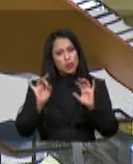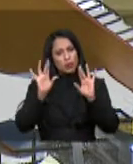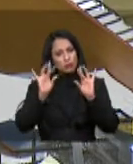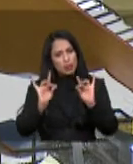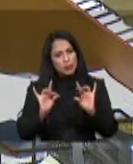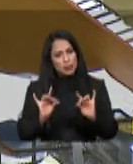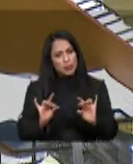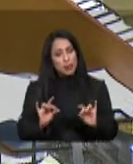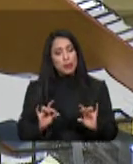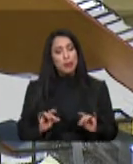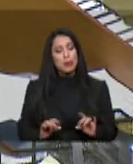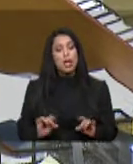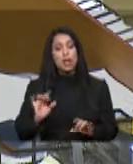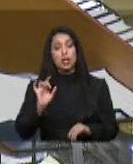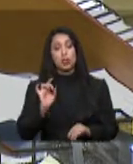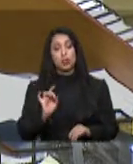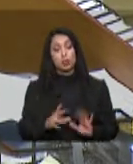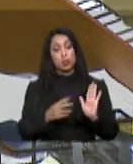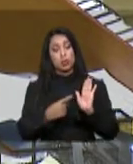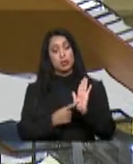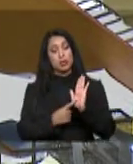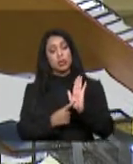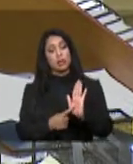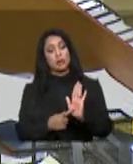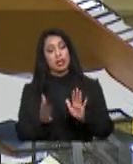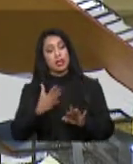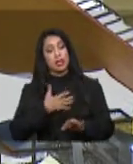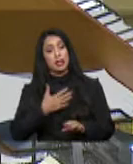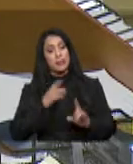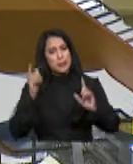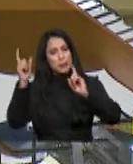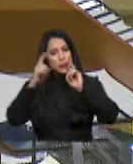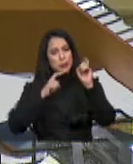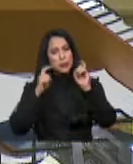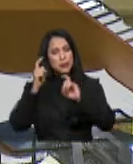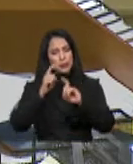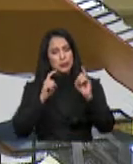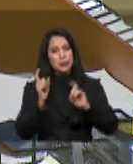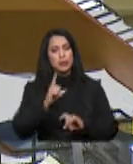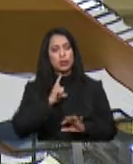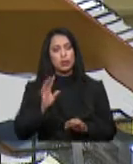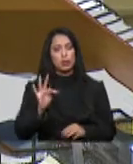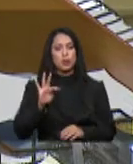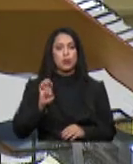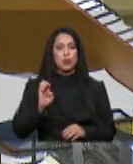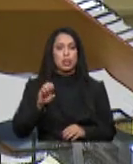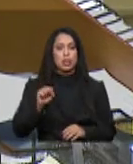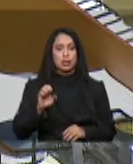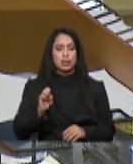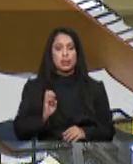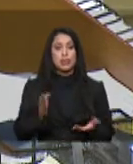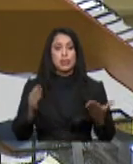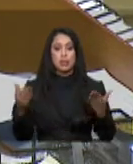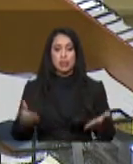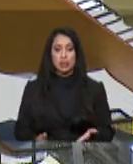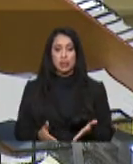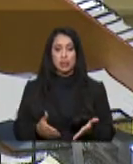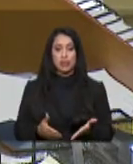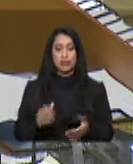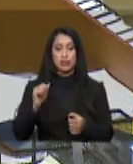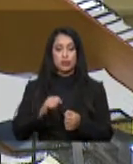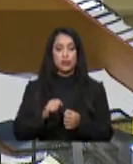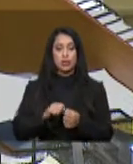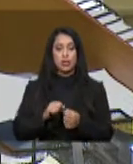além do caso, apenas para ressaltar que o meu receio aqui é firmar-se uma tese de que a participação popular criada por